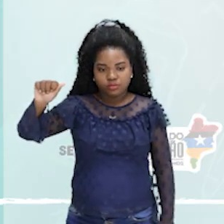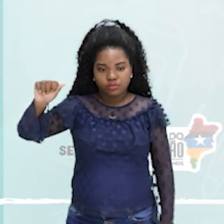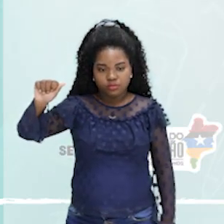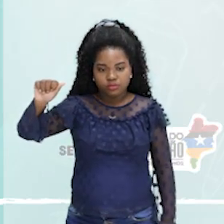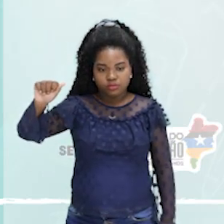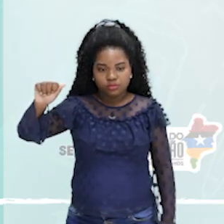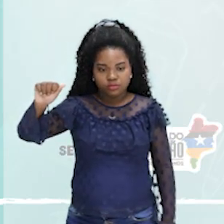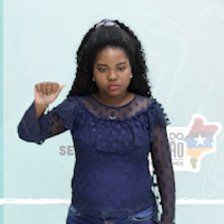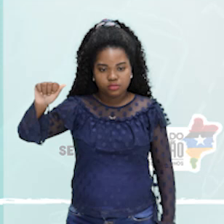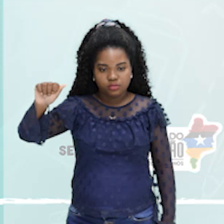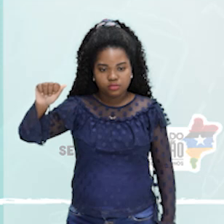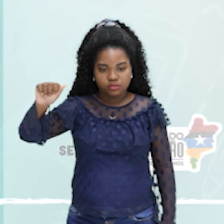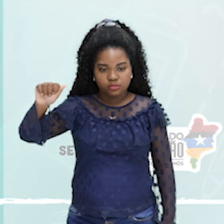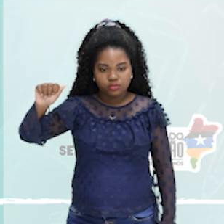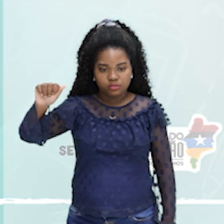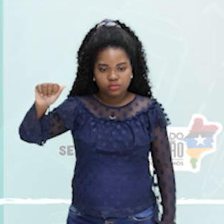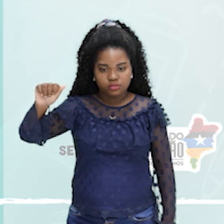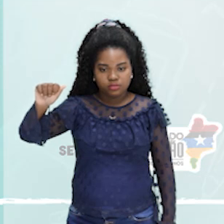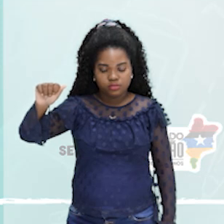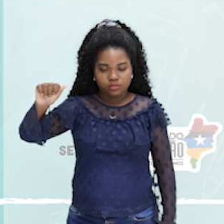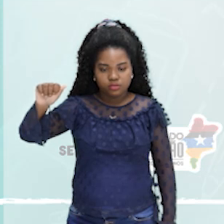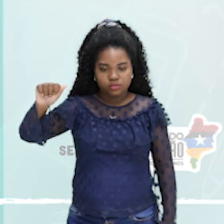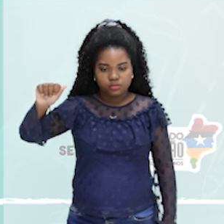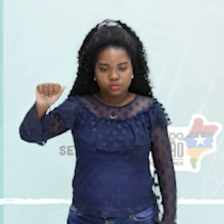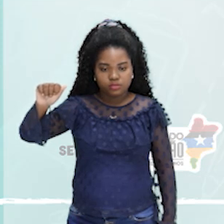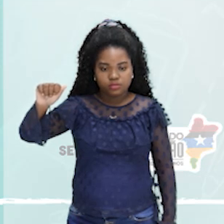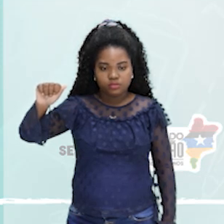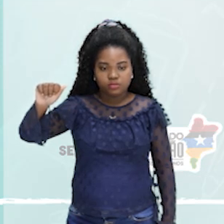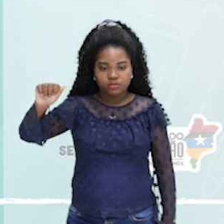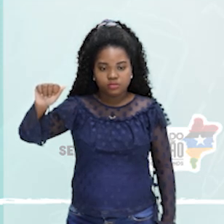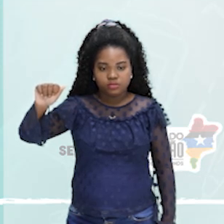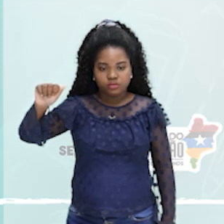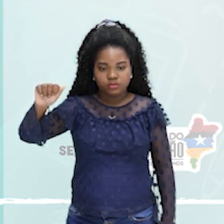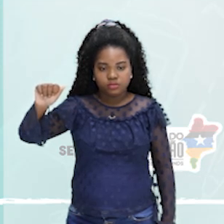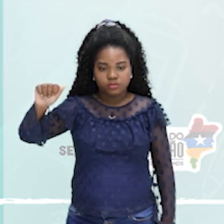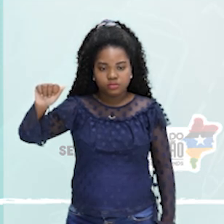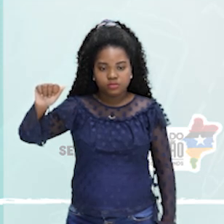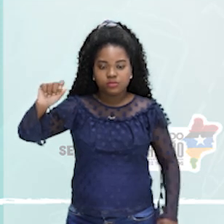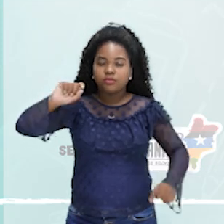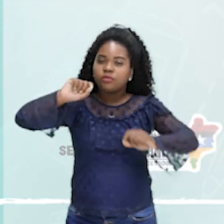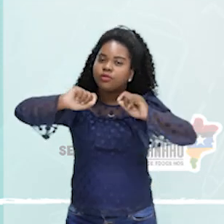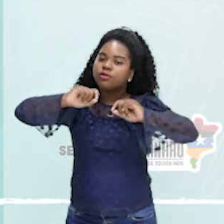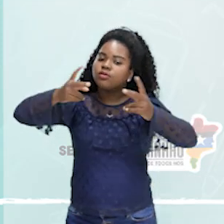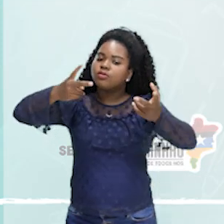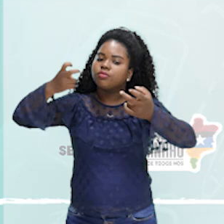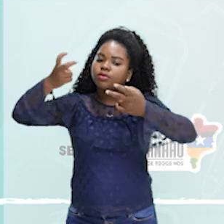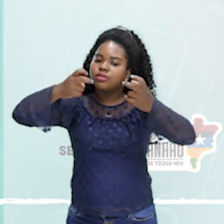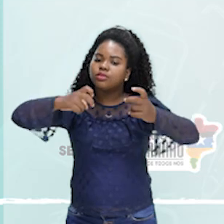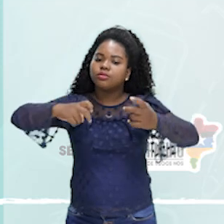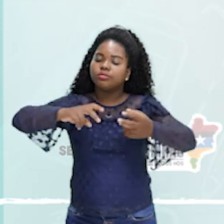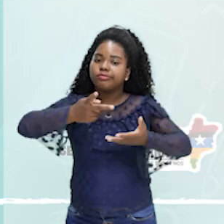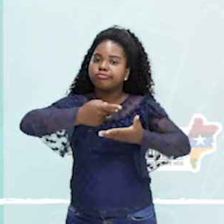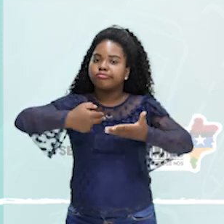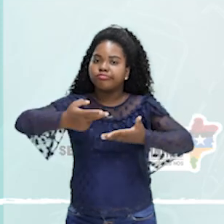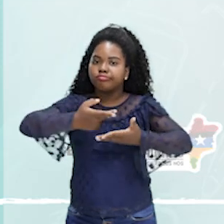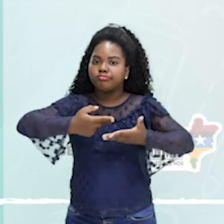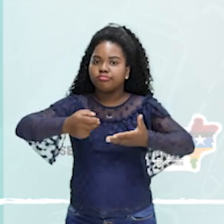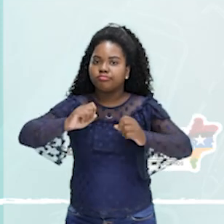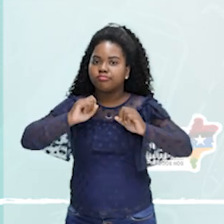que nós podemos inferir? Ou seja, nós vamos entender a partir daquilo que nós estamos vendo, fora